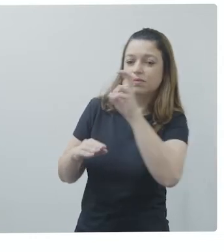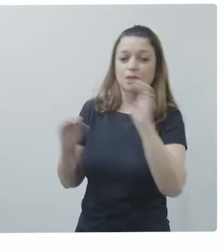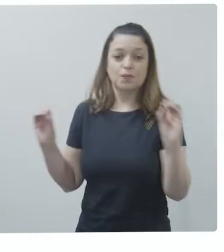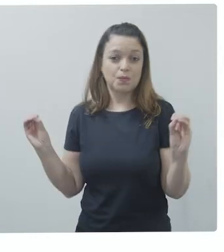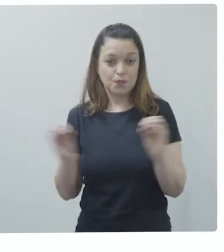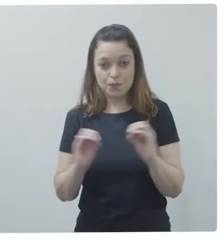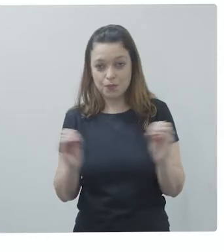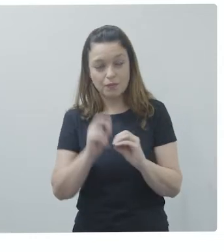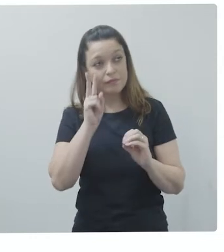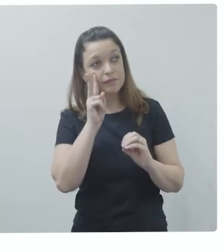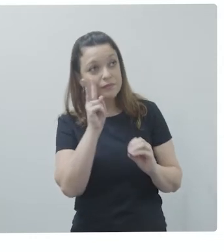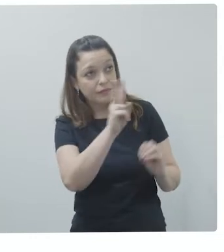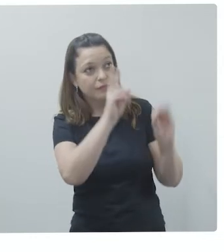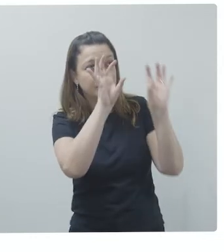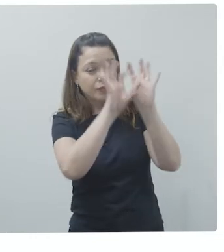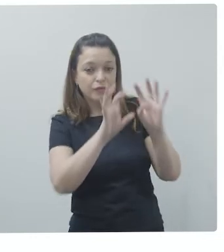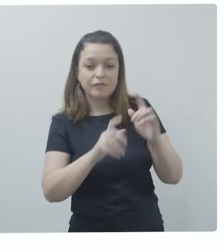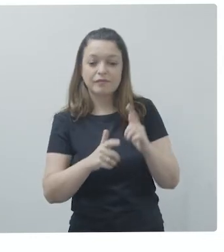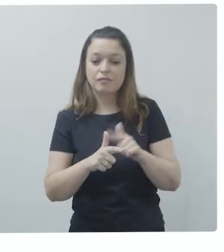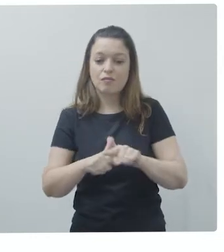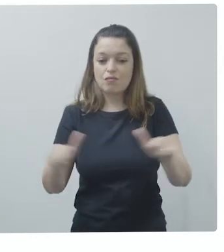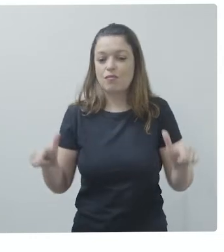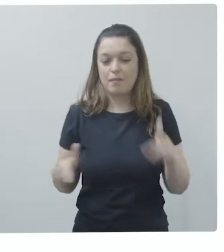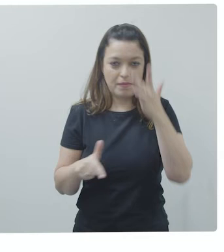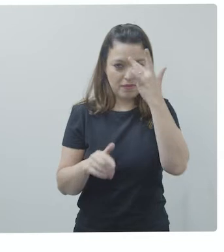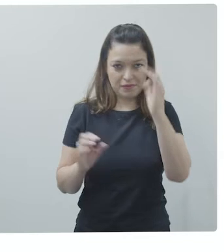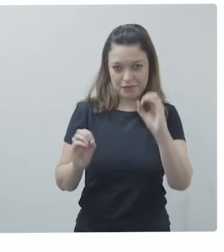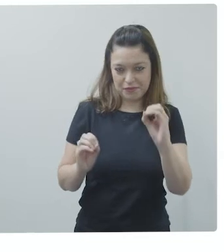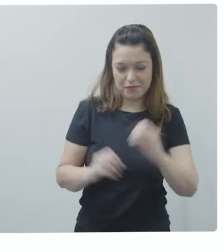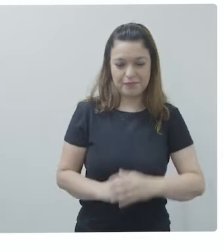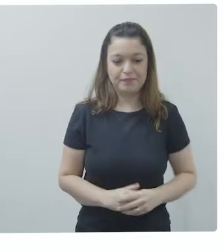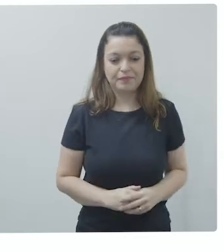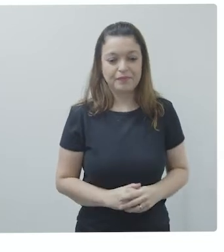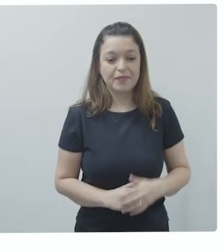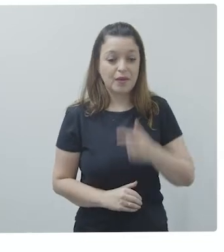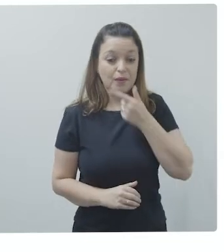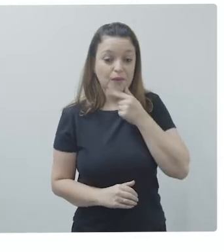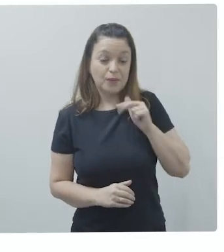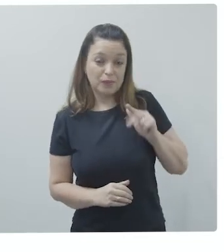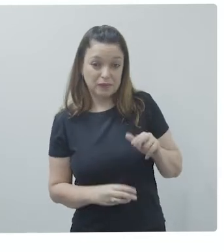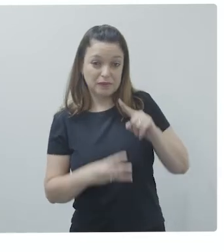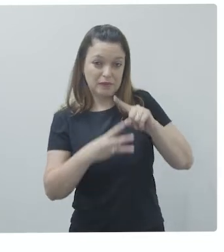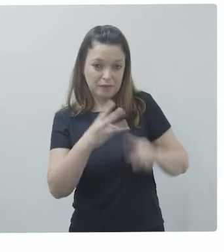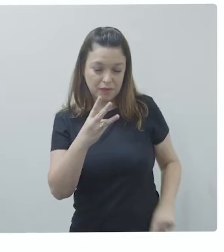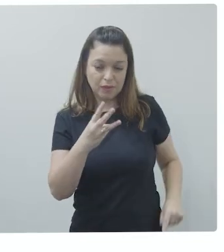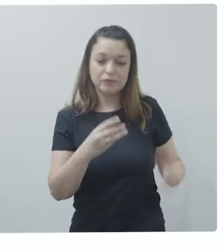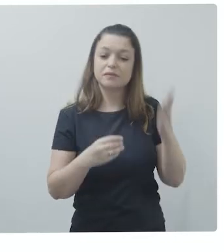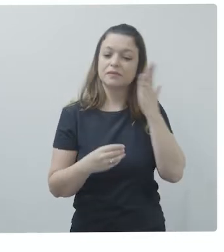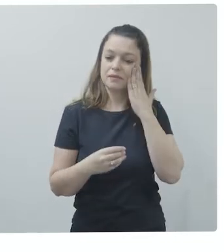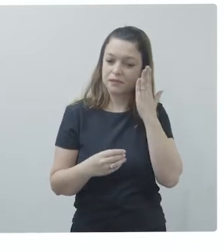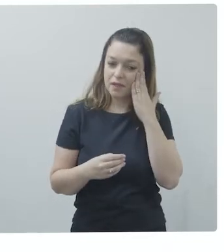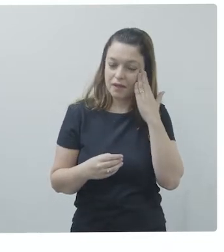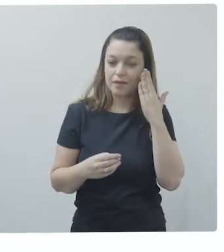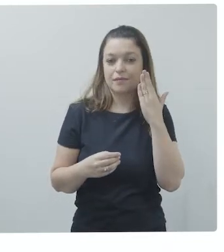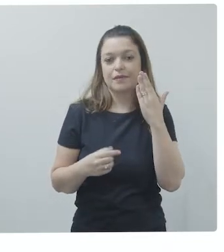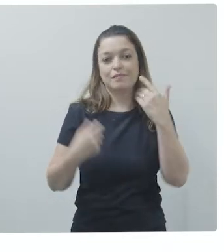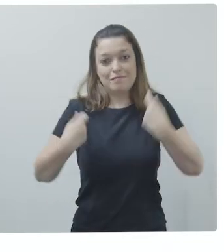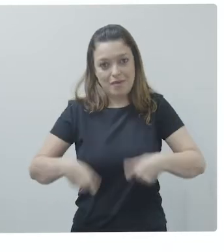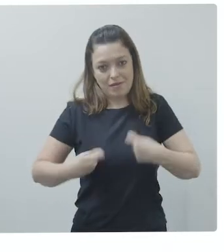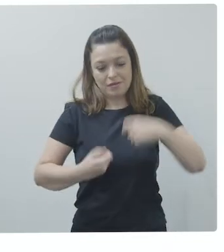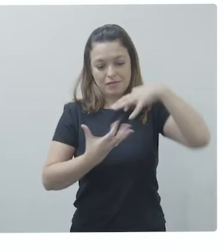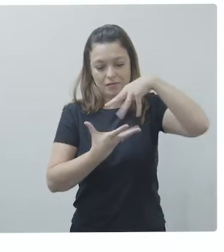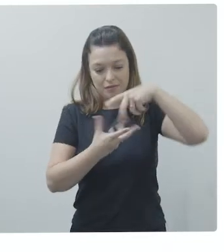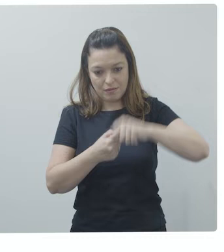nuvens no céu. Os irmãos sabiam que nenhum mundo é mundo até ser habitado. Os